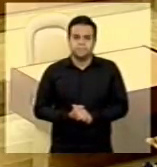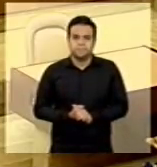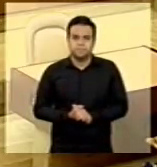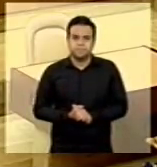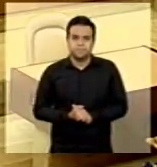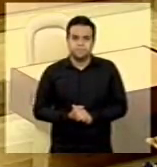por esse